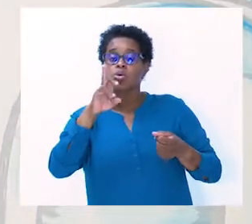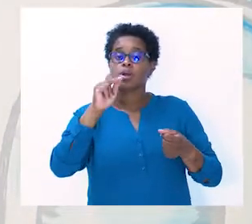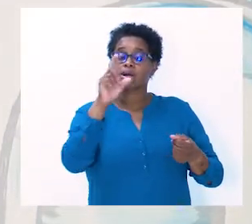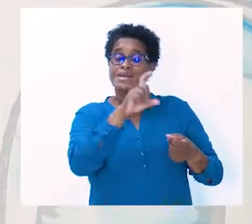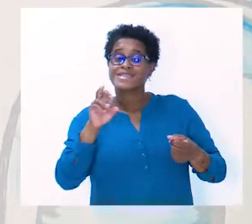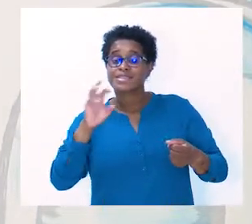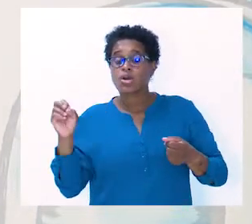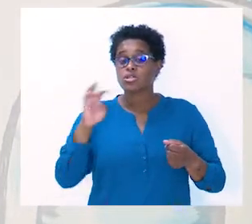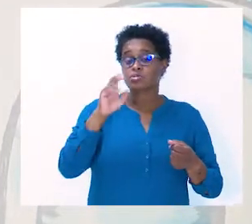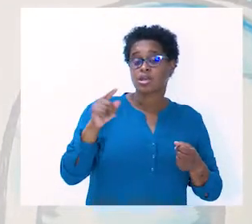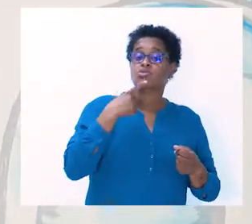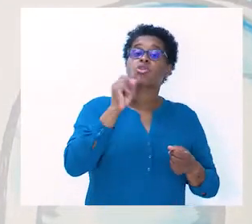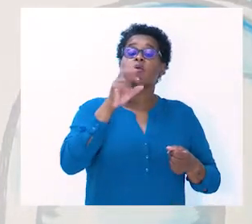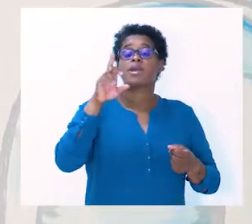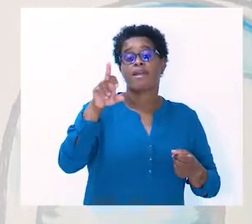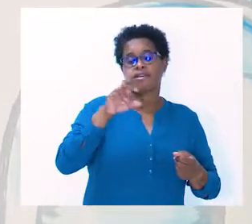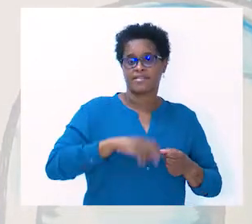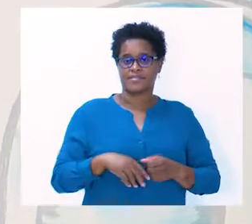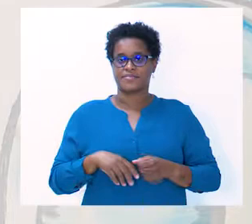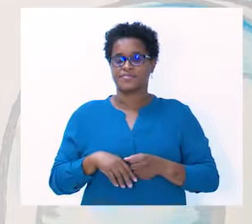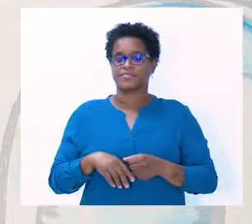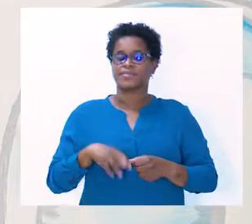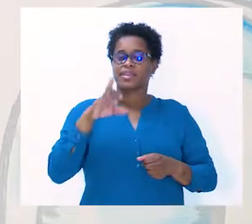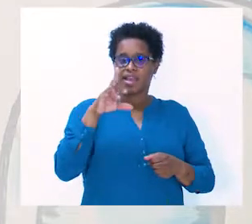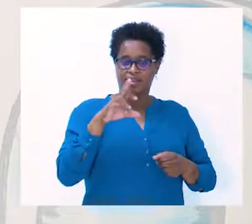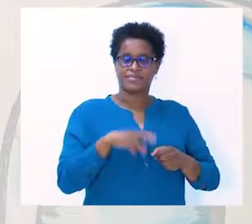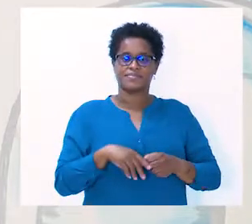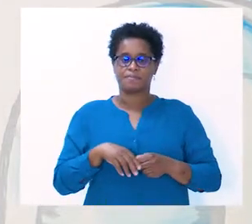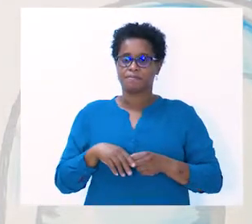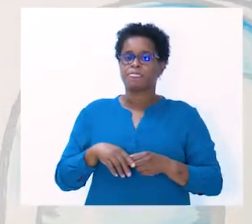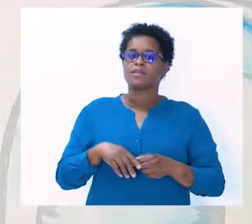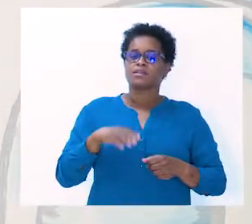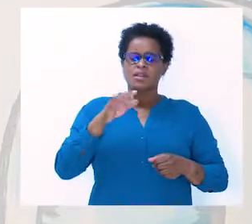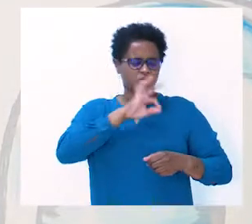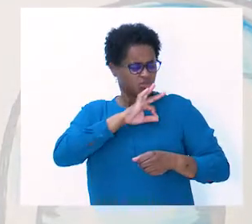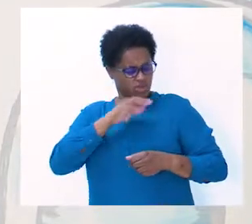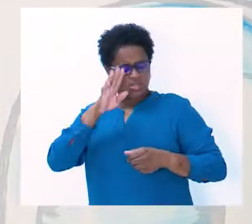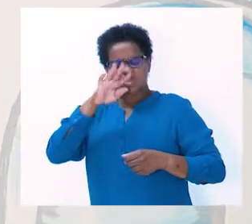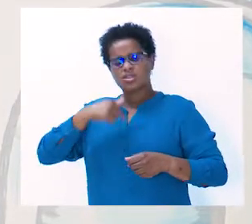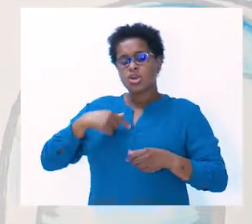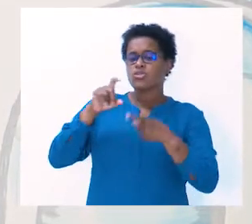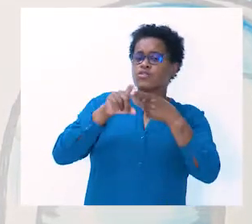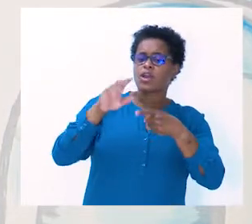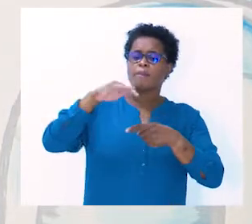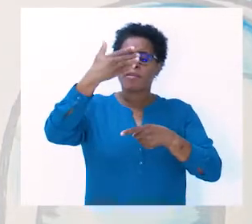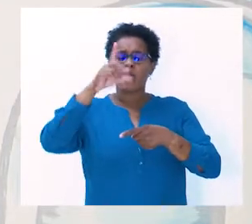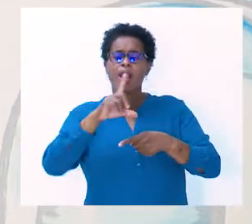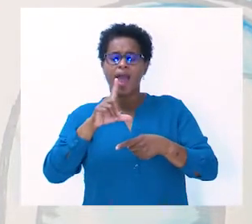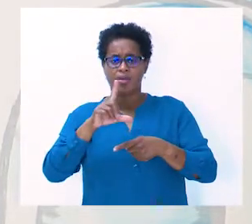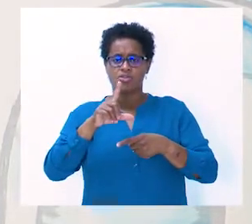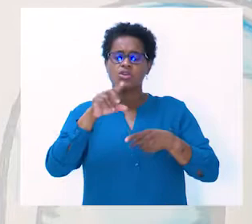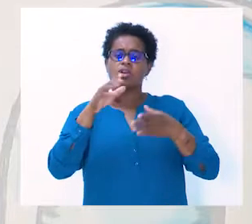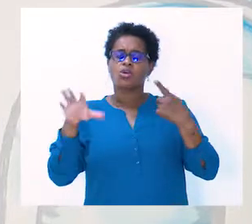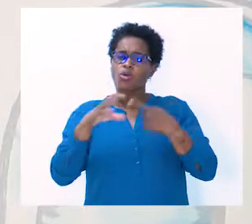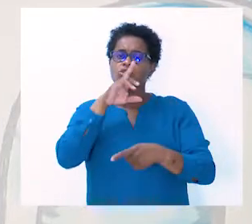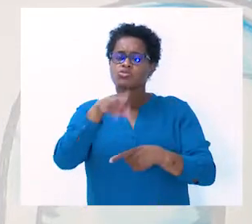semelhança, que damos o nome de R, razão de semelhança. Professor, se eu dividir o primeiro lado e encontrar 3,